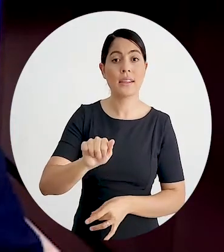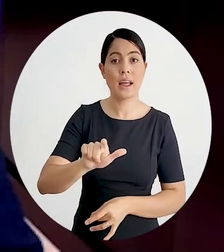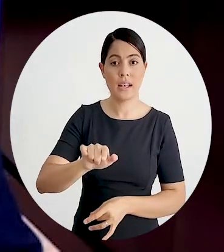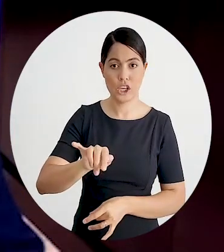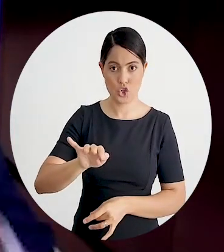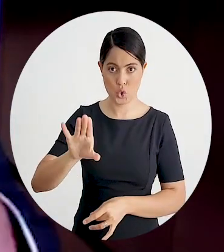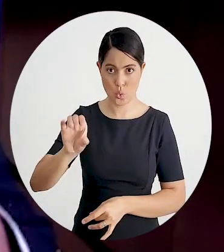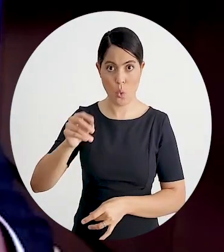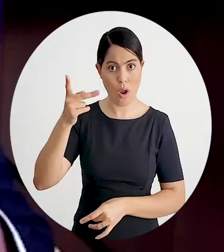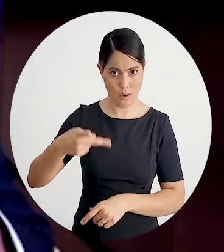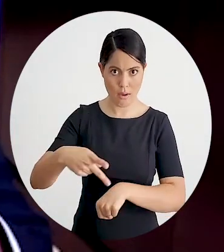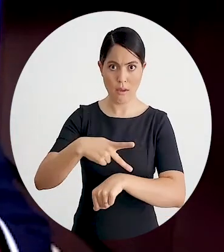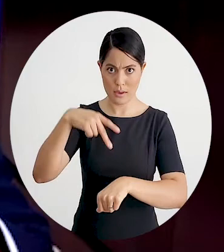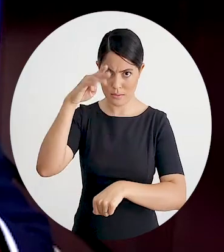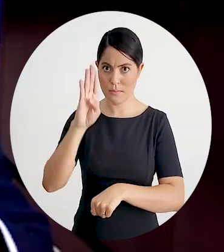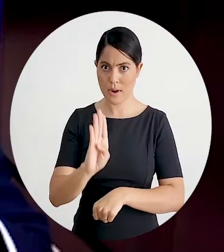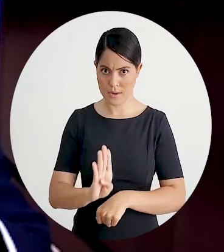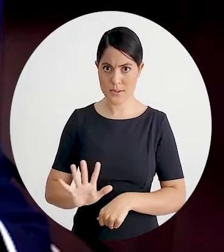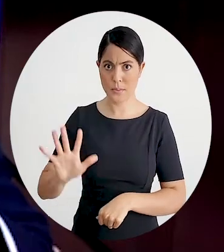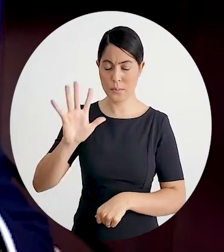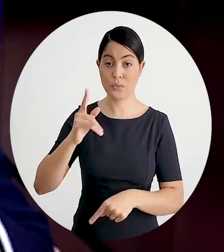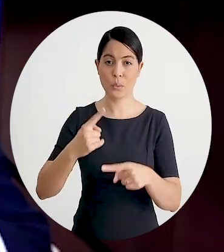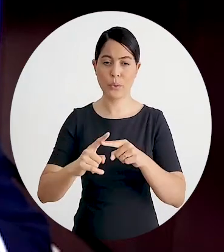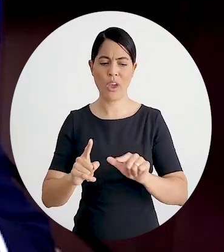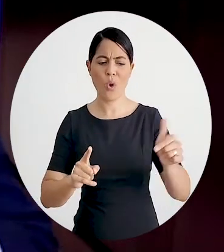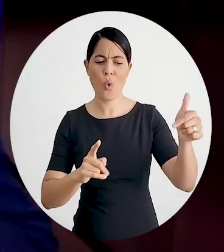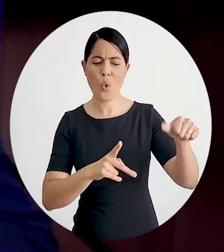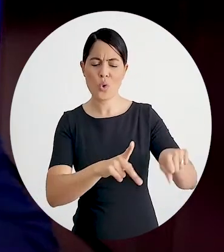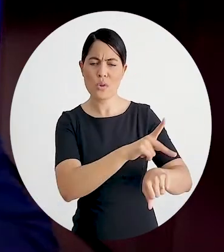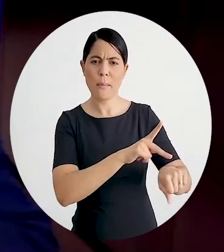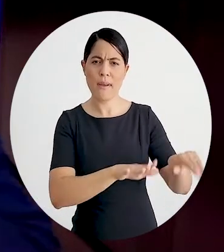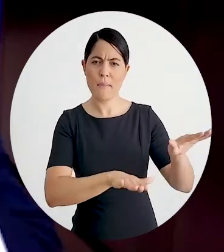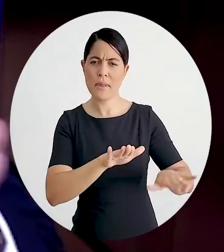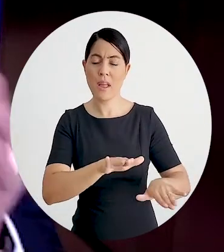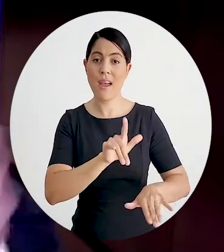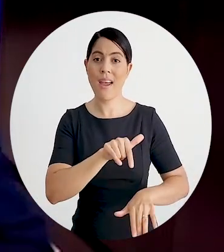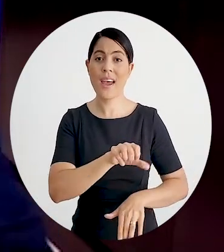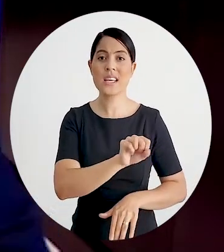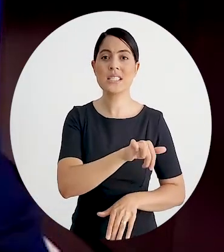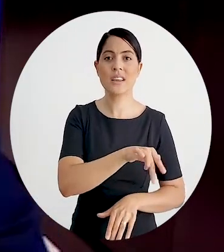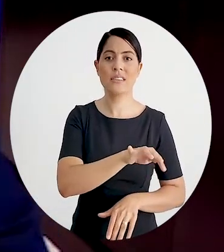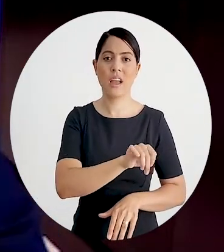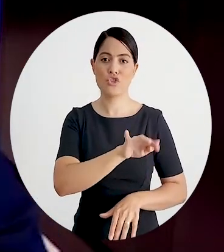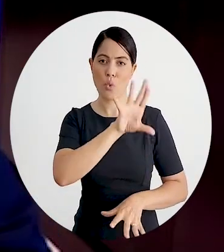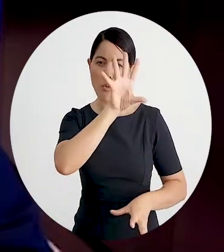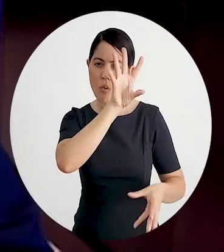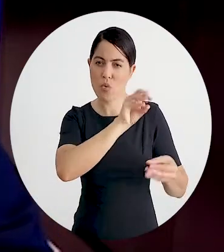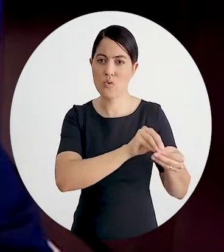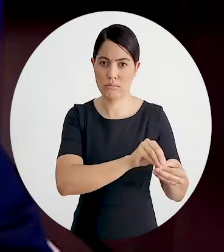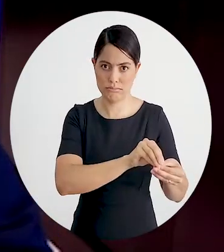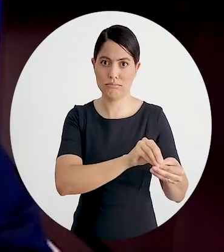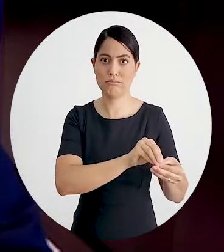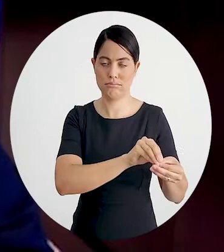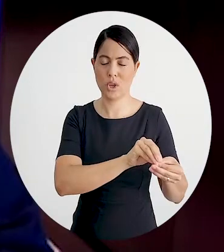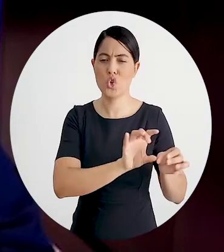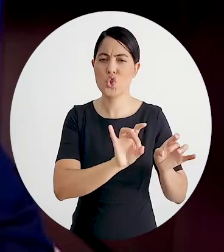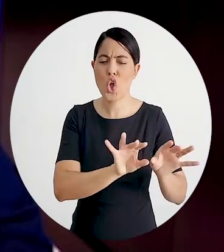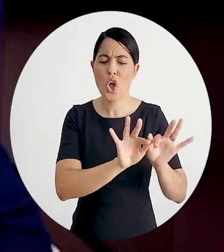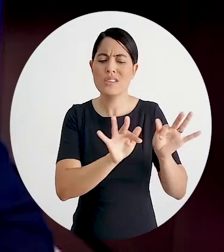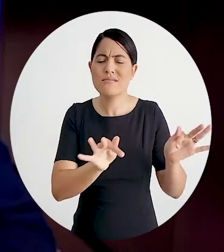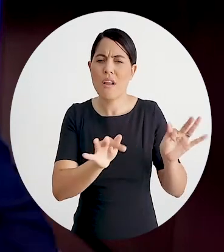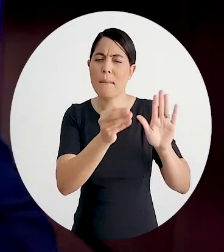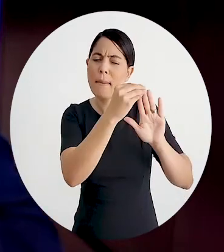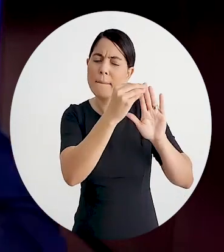constituições que são sintéticas, ou seja, aquelas constituições que, como a dos Estados Unidos da América, que tratam